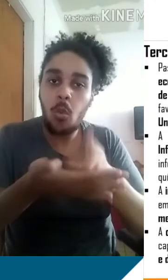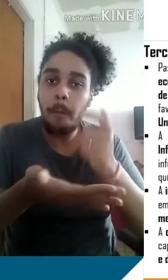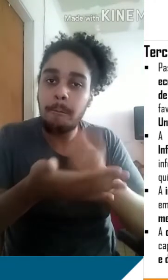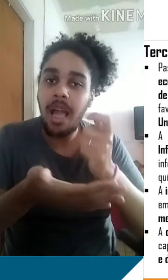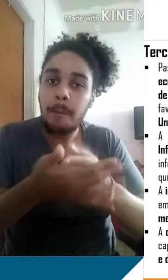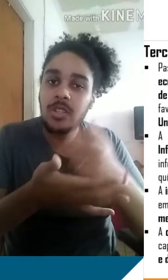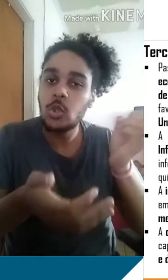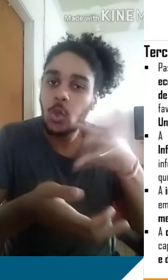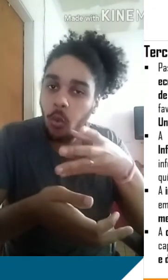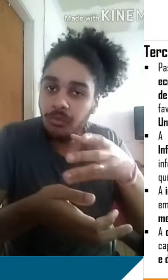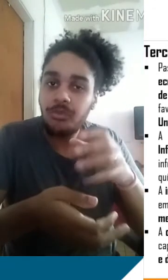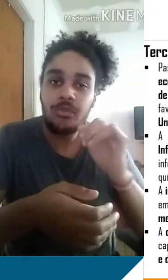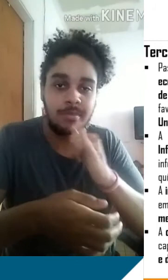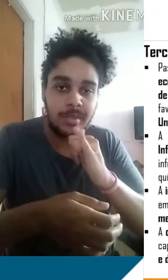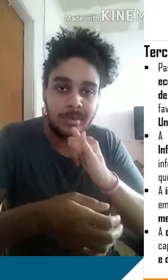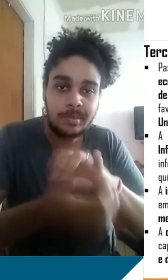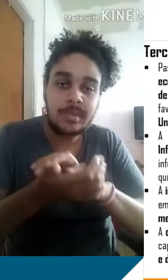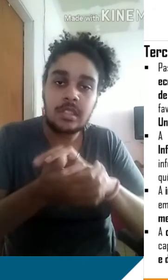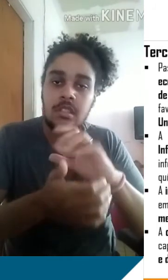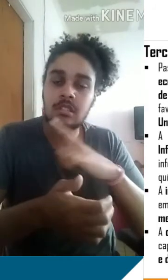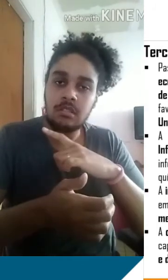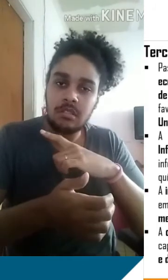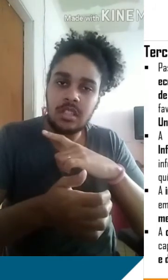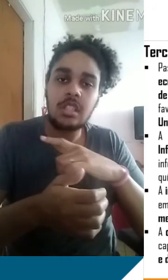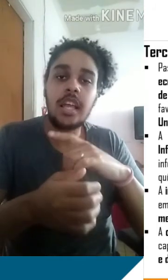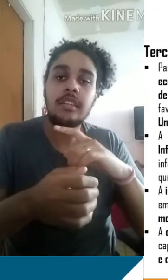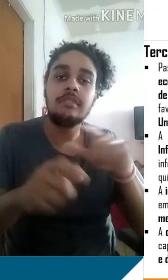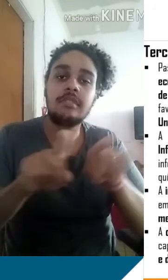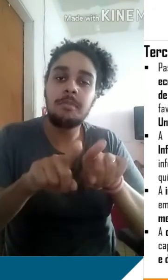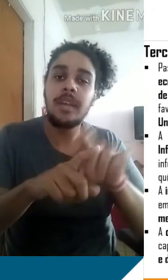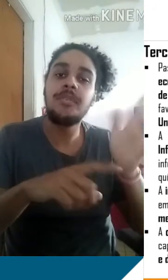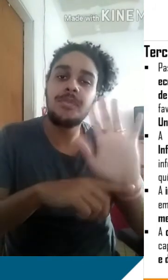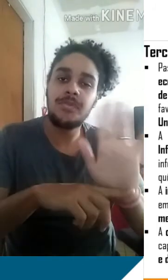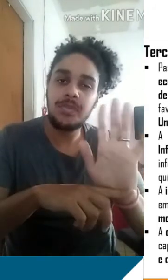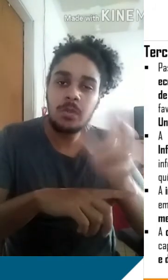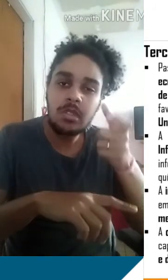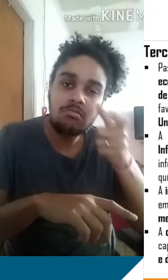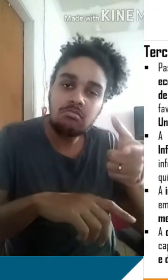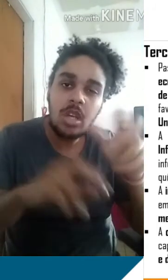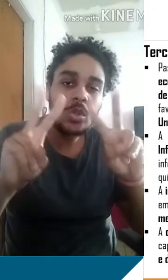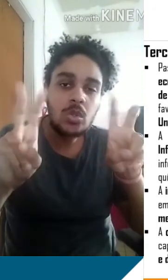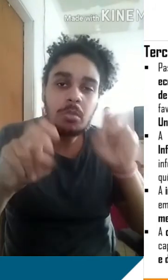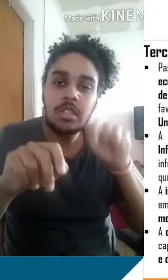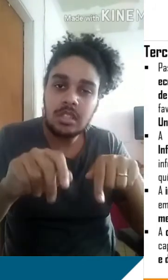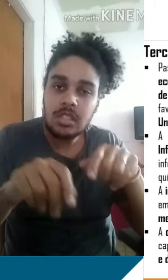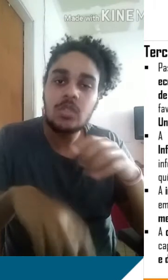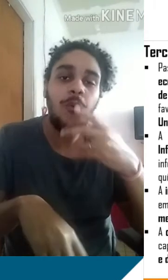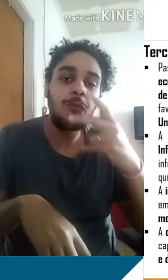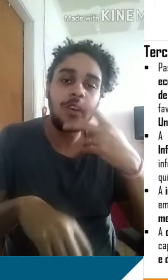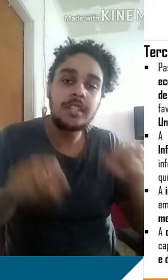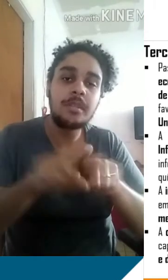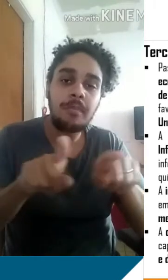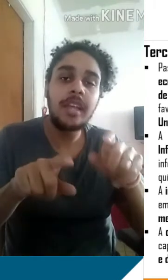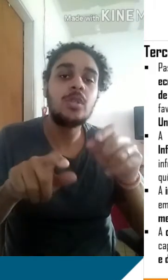exemplos interessantes, como a própria Philips, né? Ela mostra que ela tem tecnologia para produzir uma lâmpada que dura, se eu não me engano, 20 ou 25